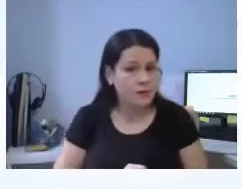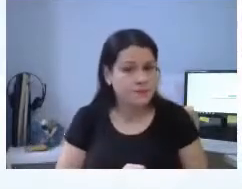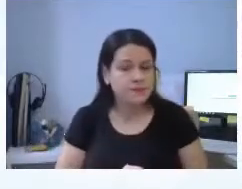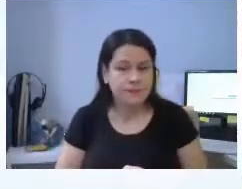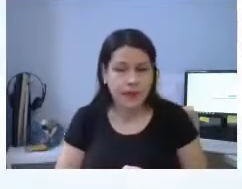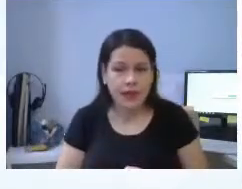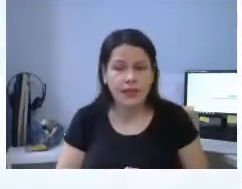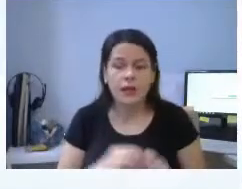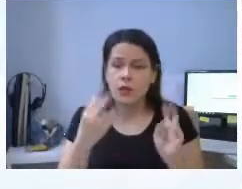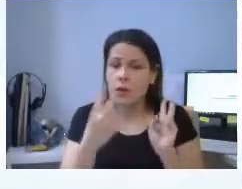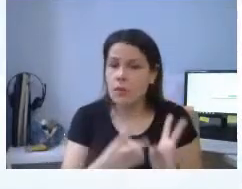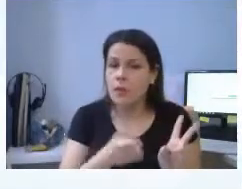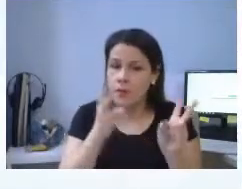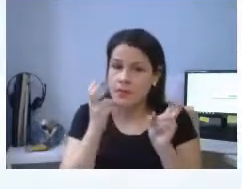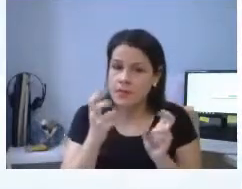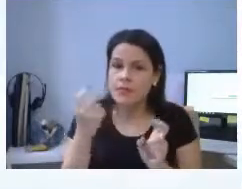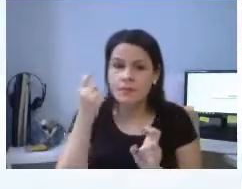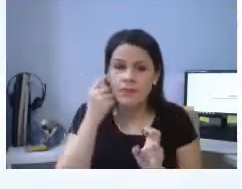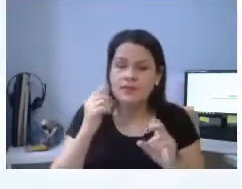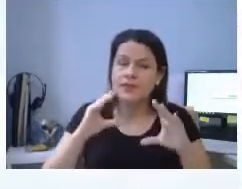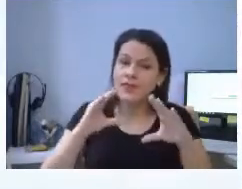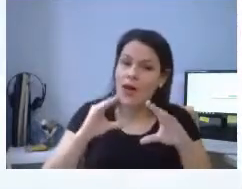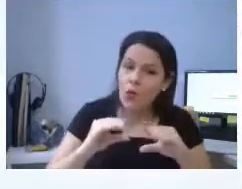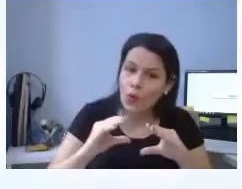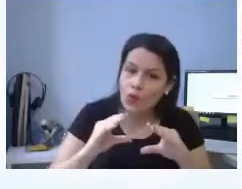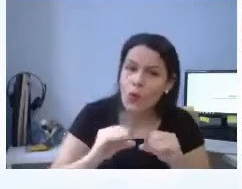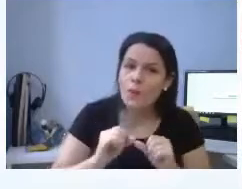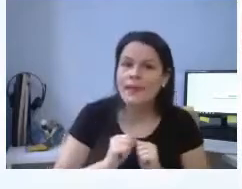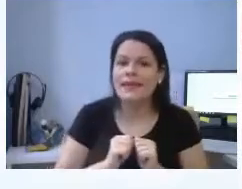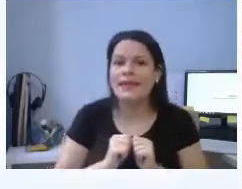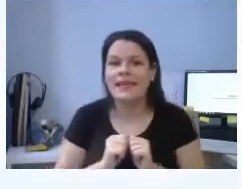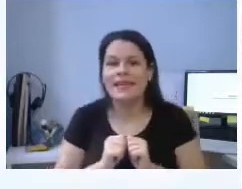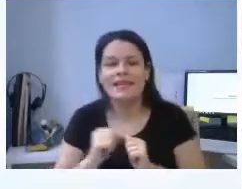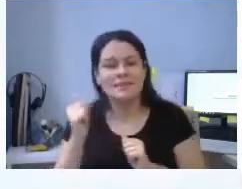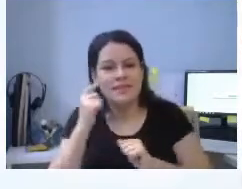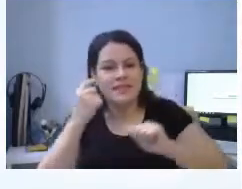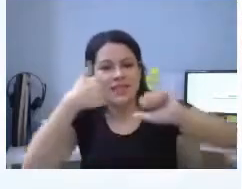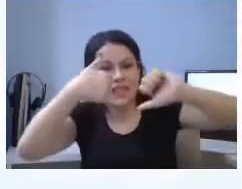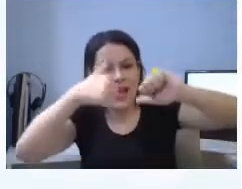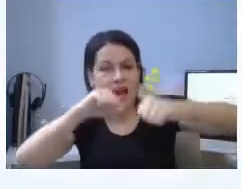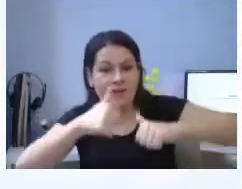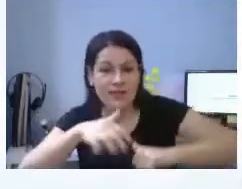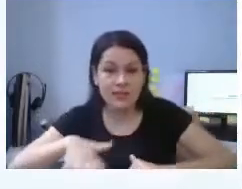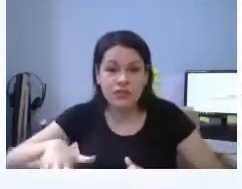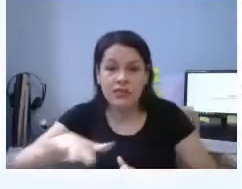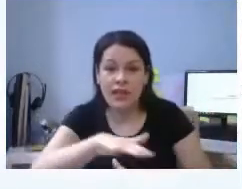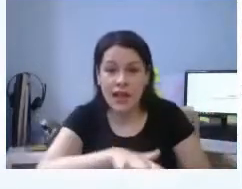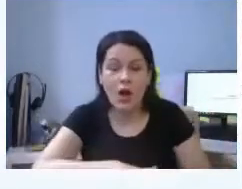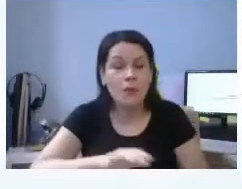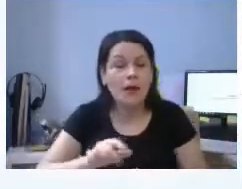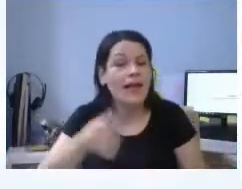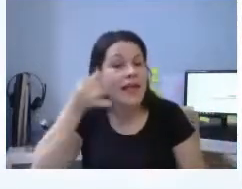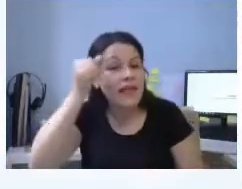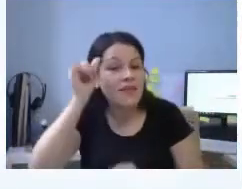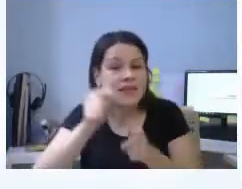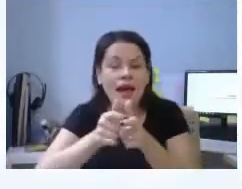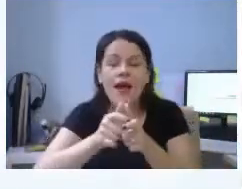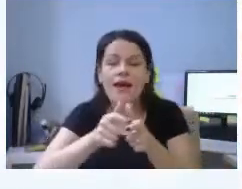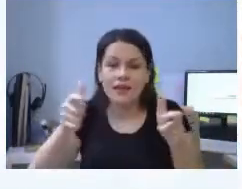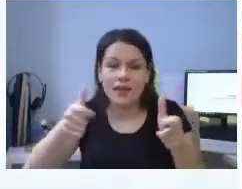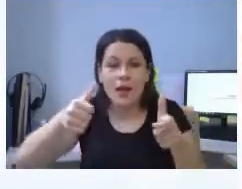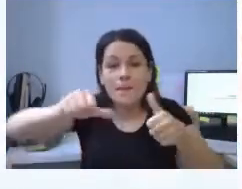que ser de ergonomia, de avaliações, para que não cause mais comprometimento